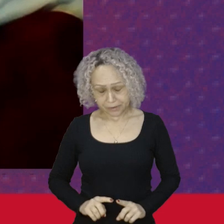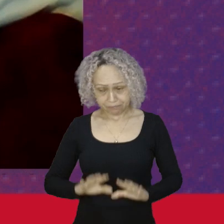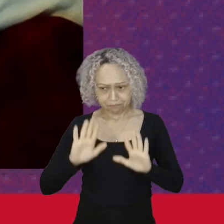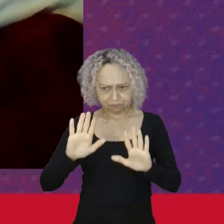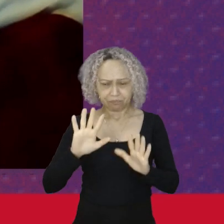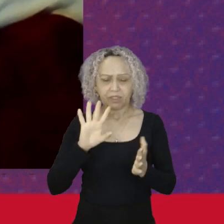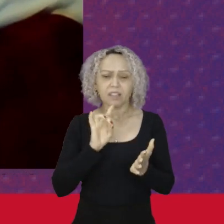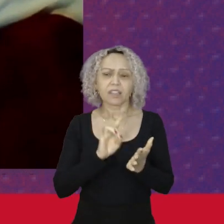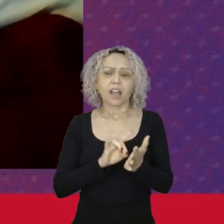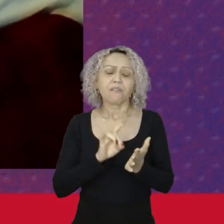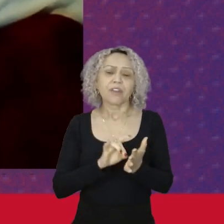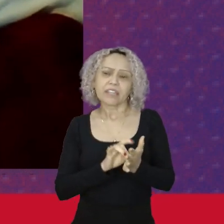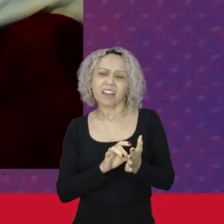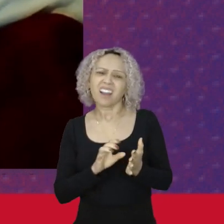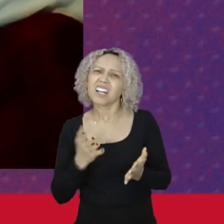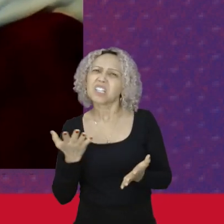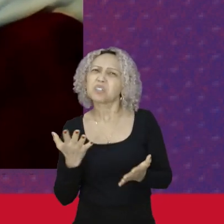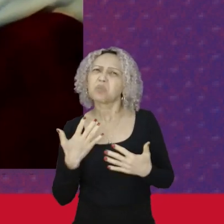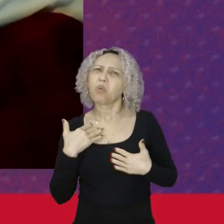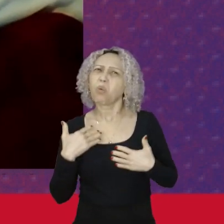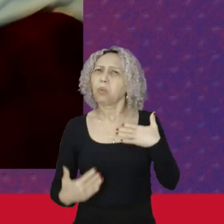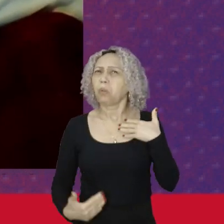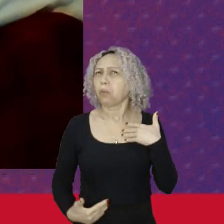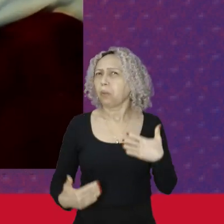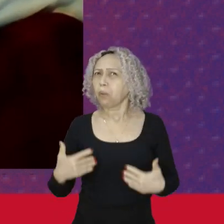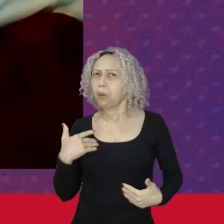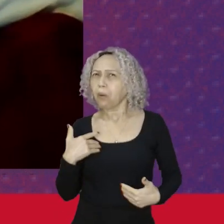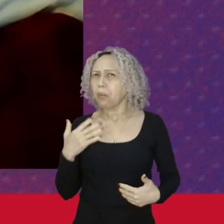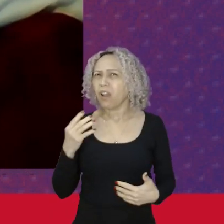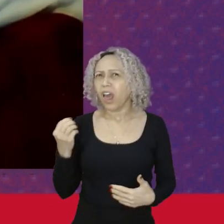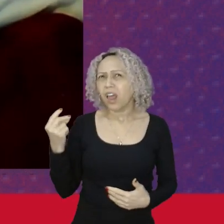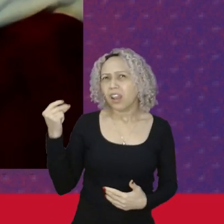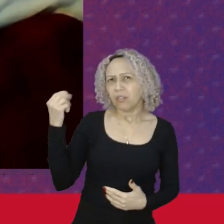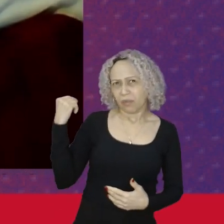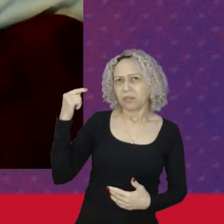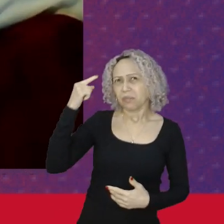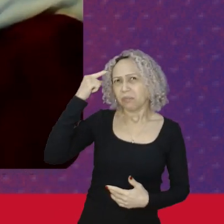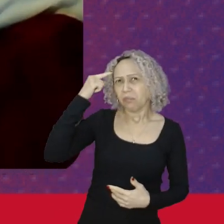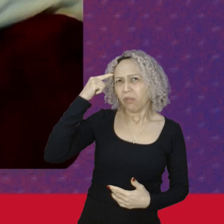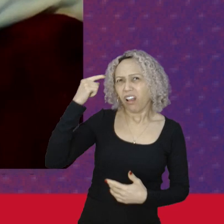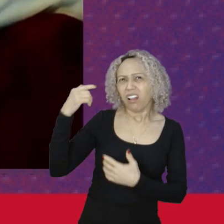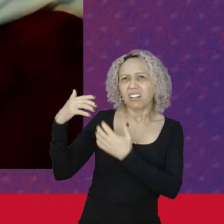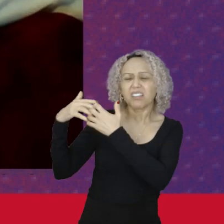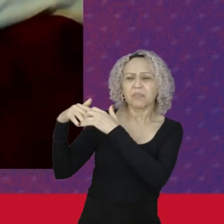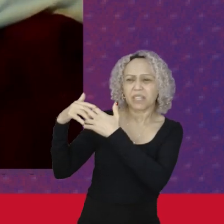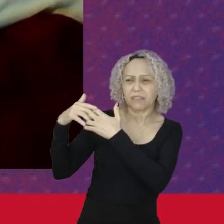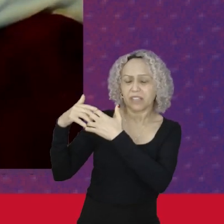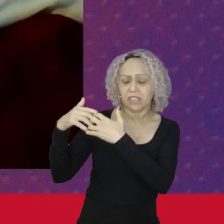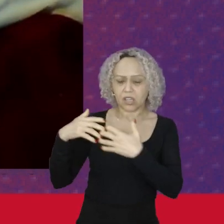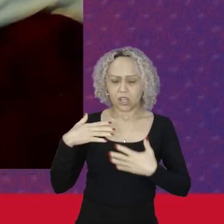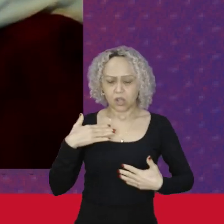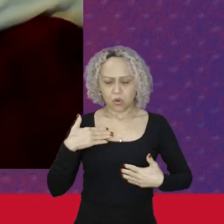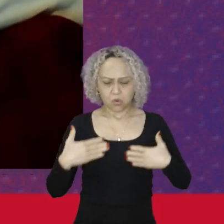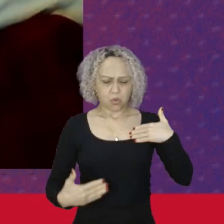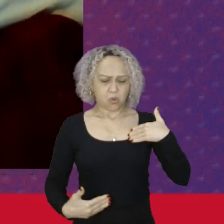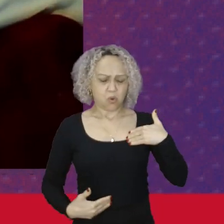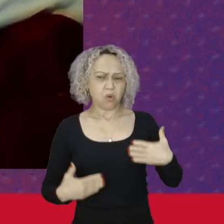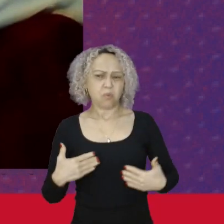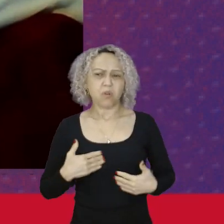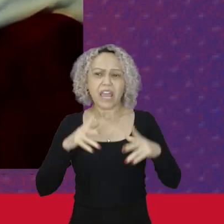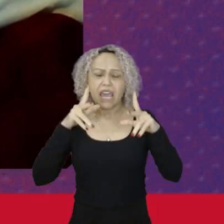história. Num primeiro momento, o corpo foi visto como um corpo máquina, ou seja,